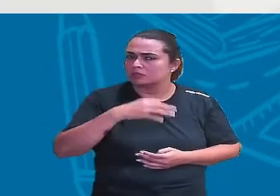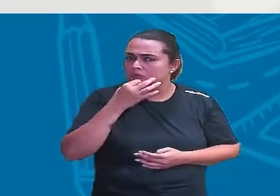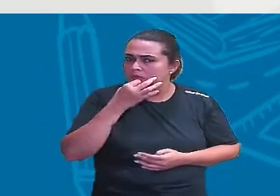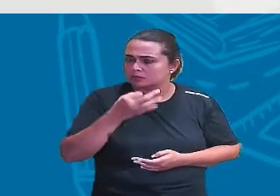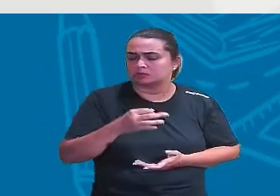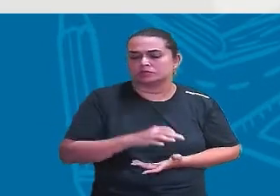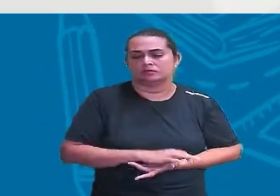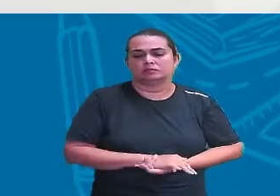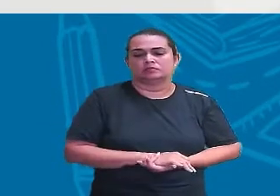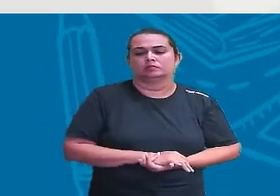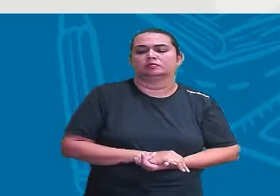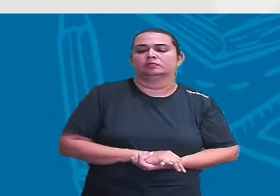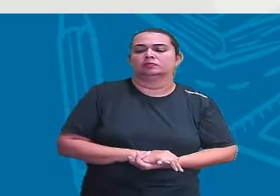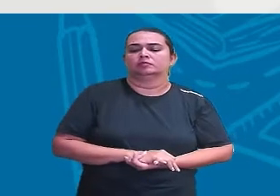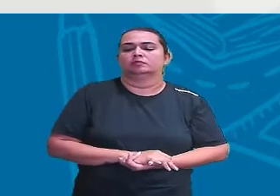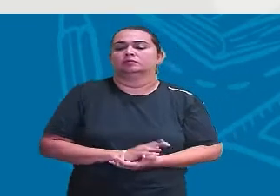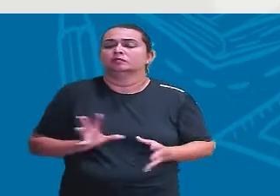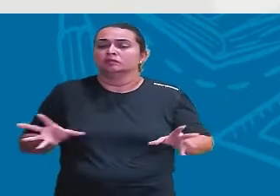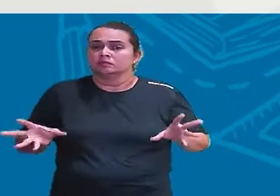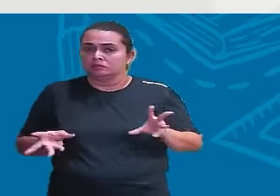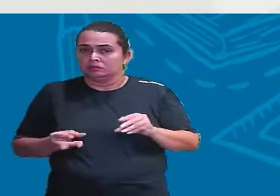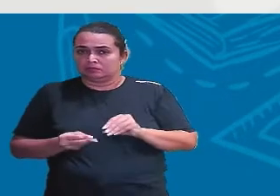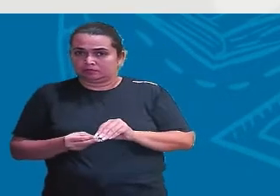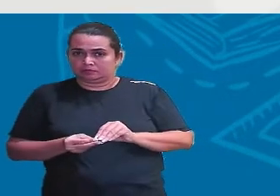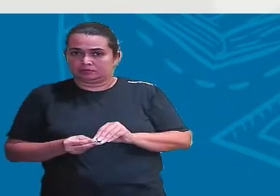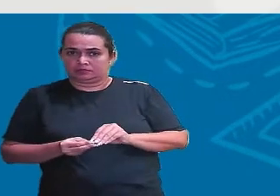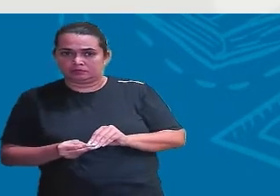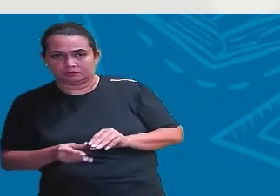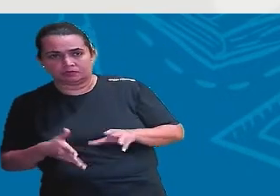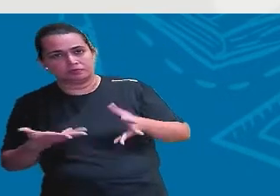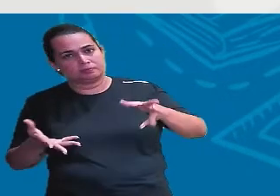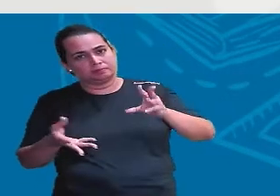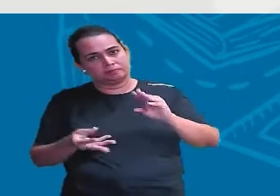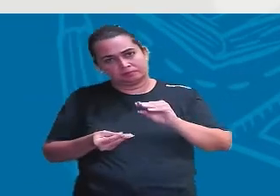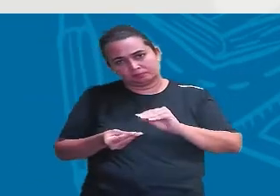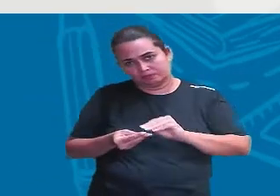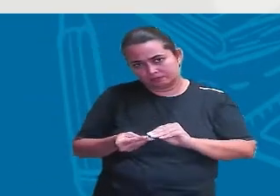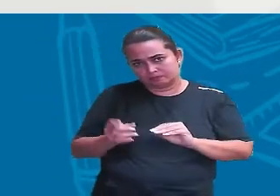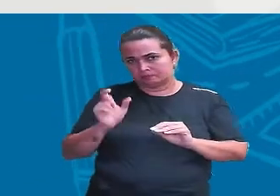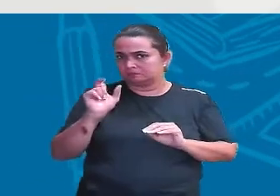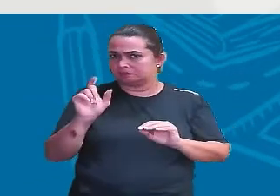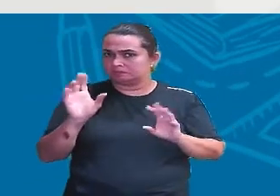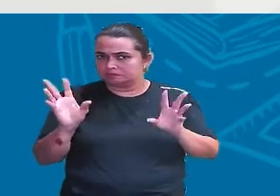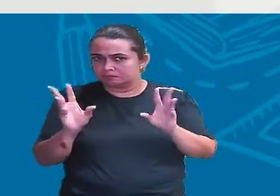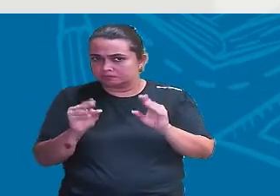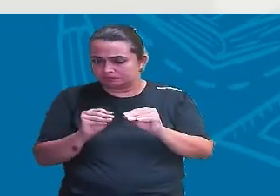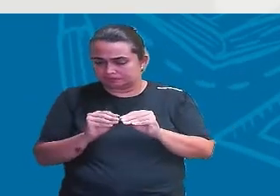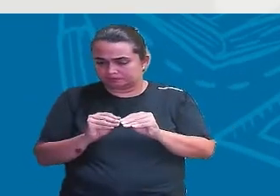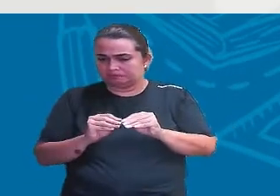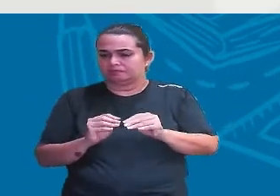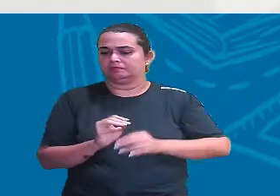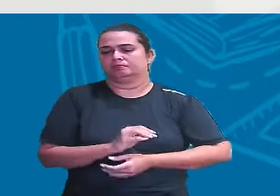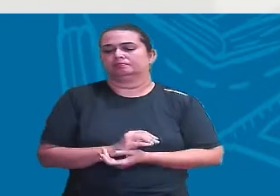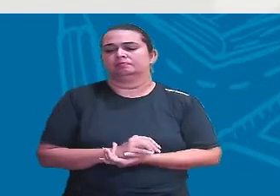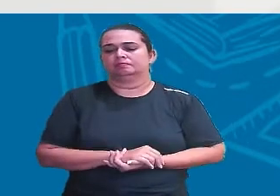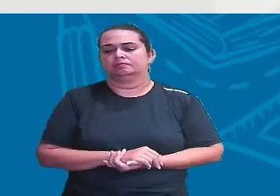certo? Temos aquele que resume. Quais são os que resumem? Então, all, in all, em